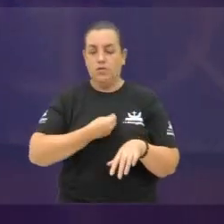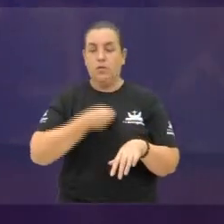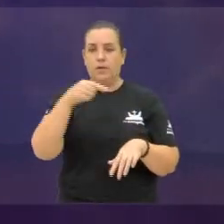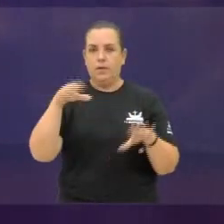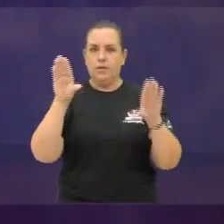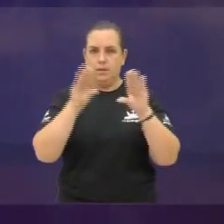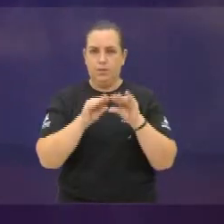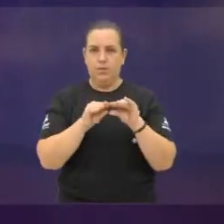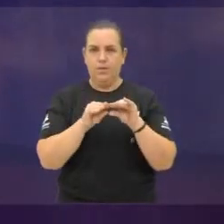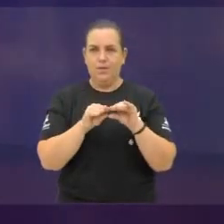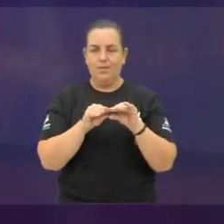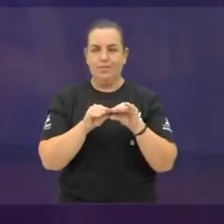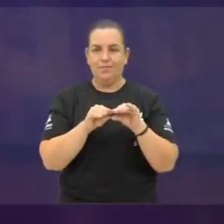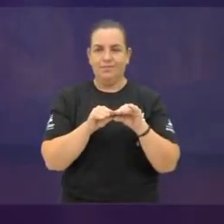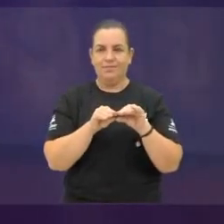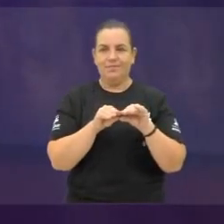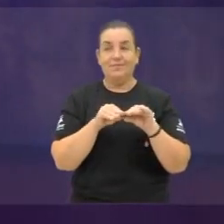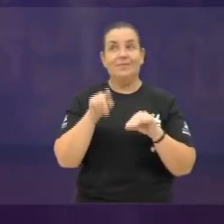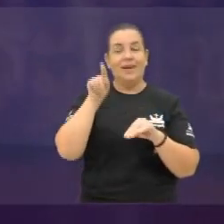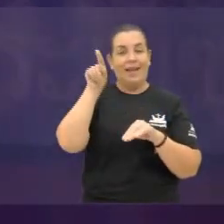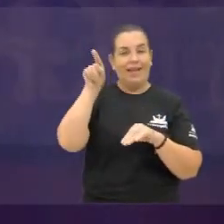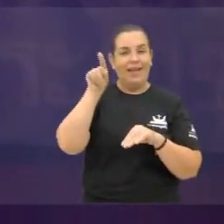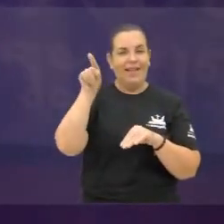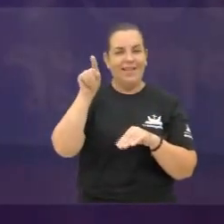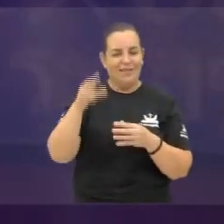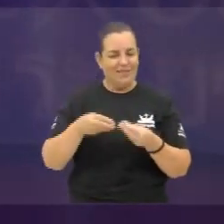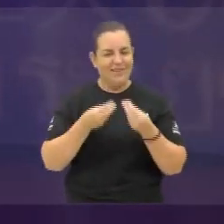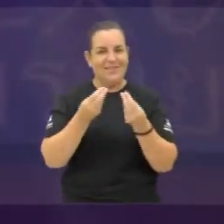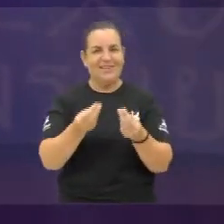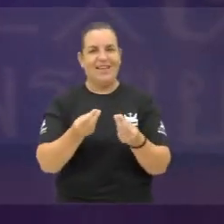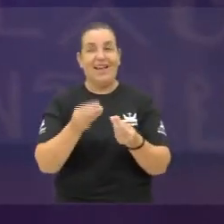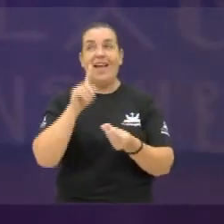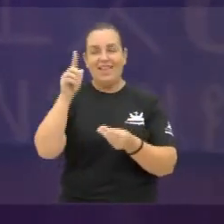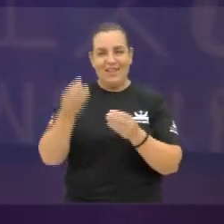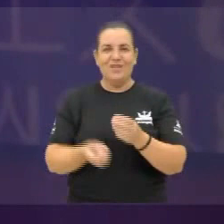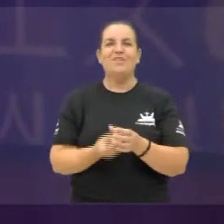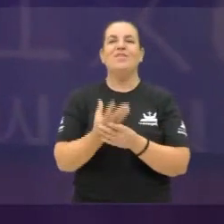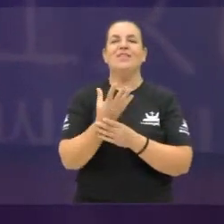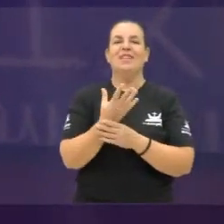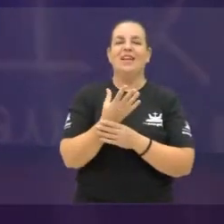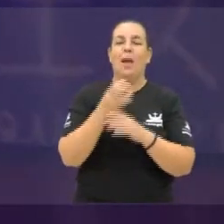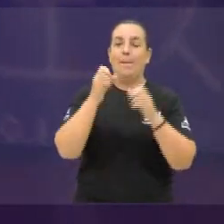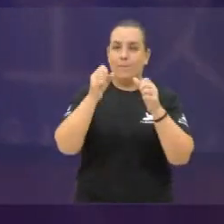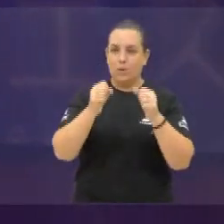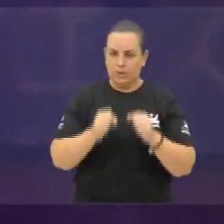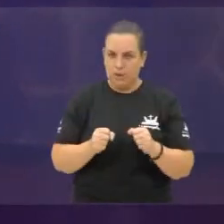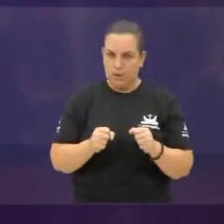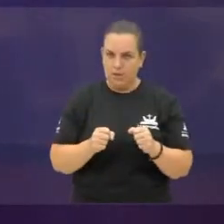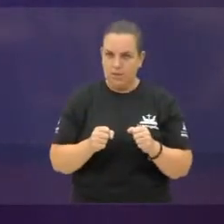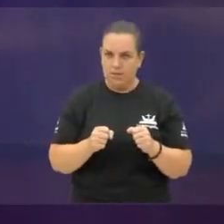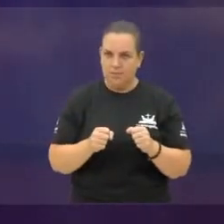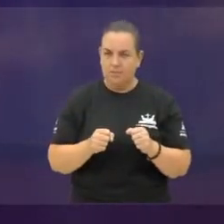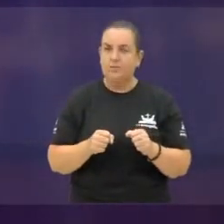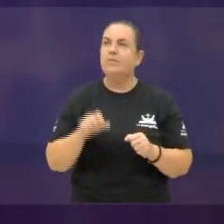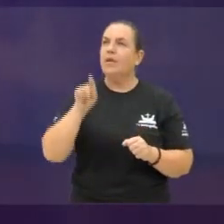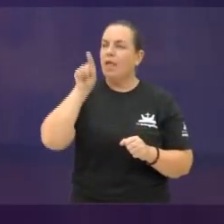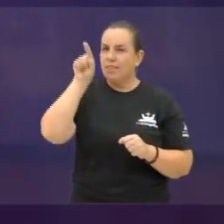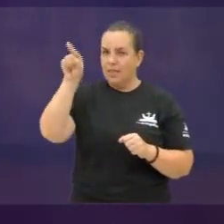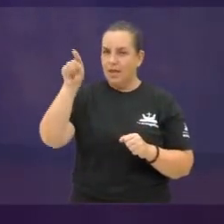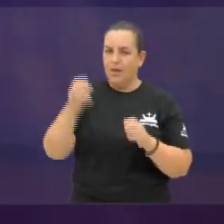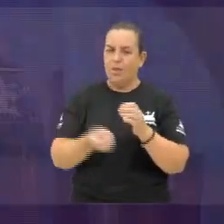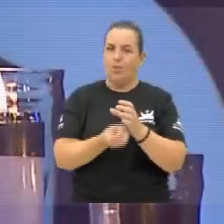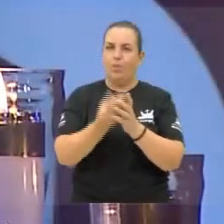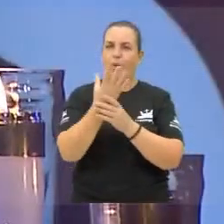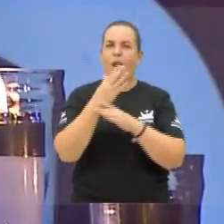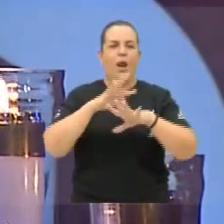noite. Dele, dele brotará poder, dele brotará